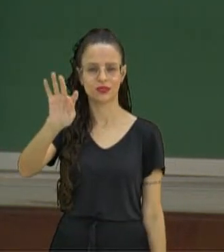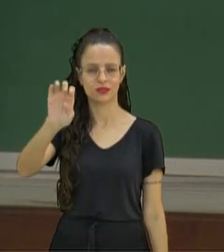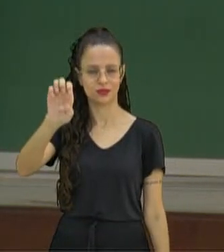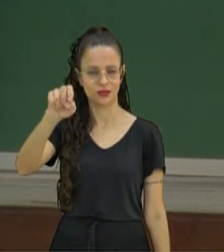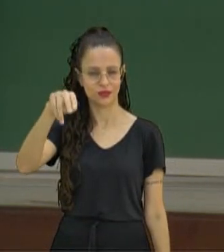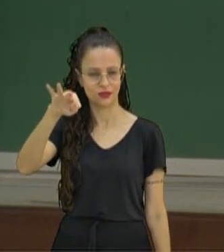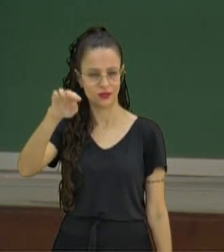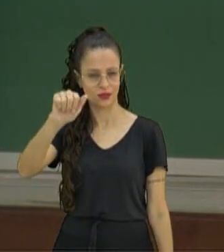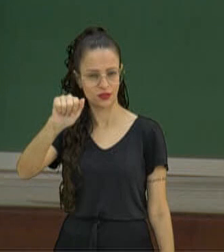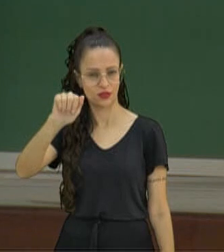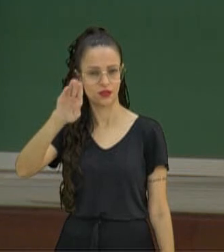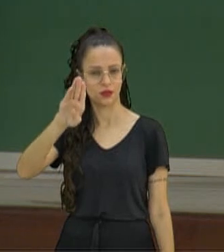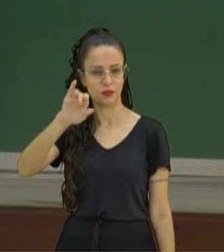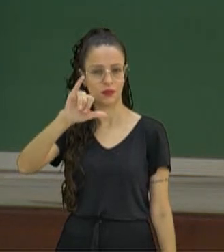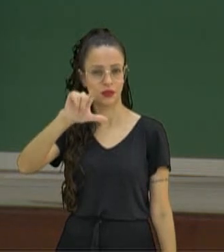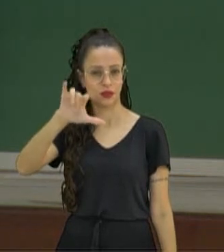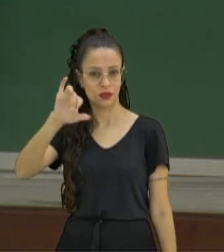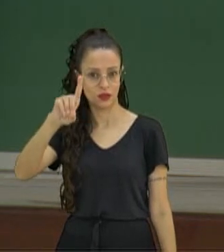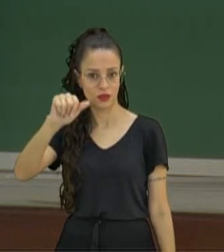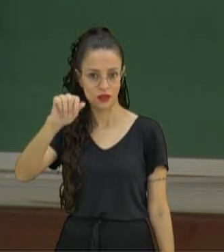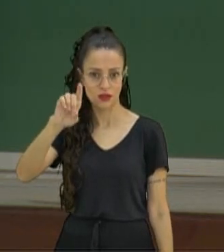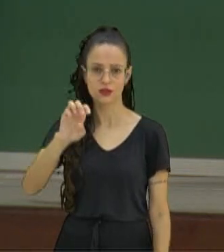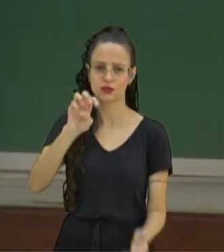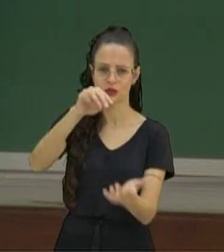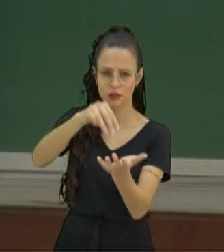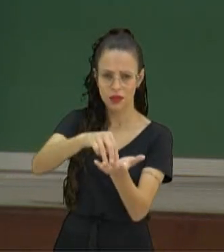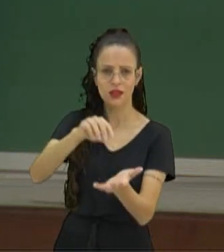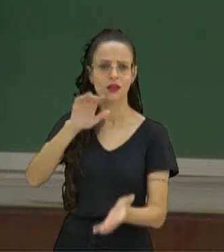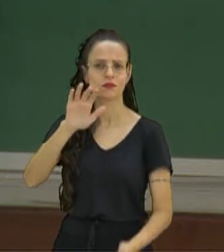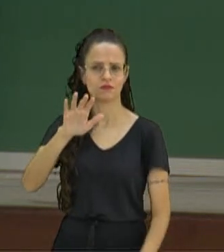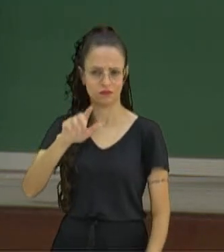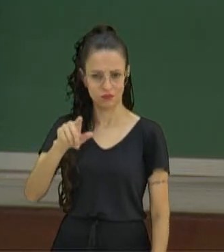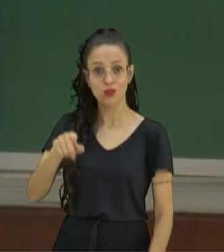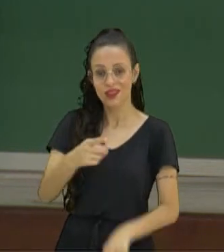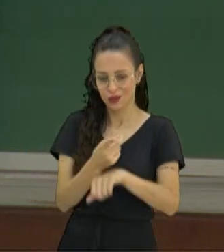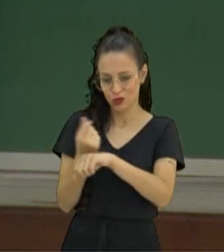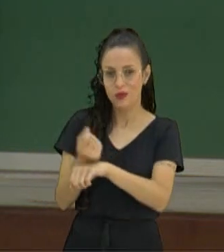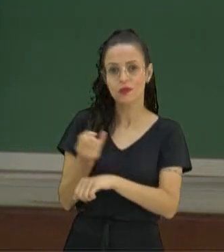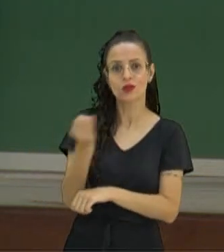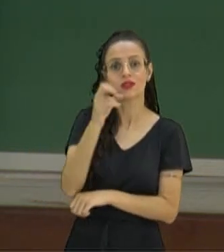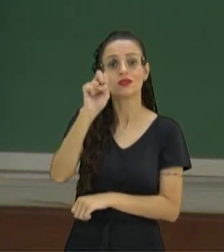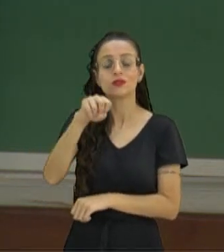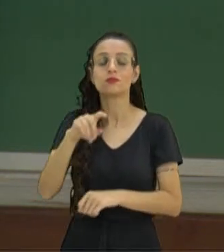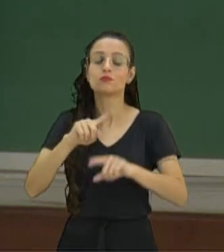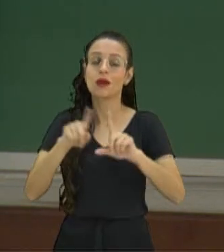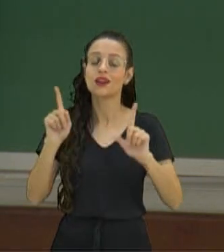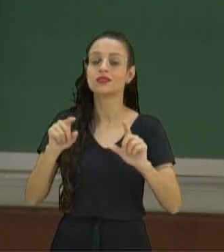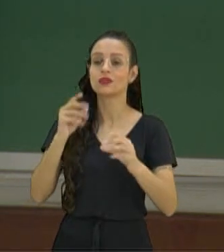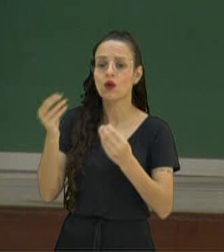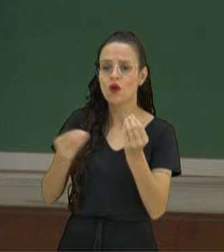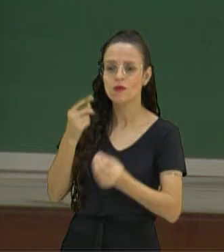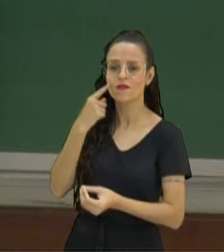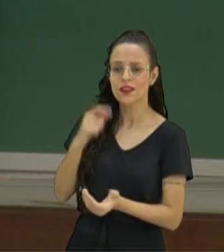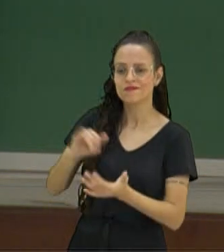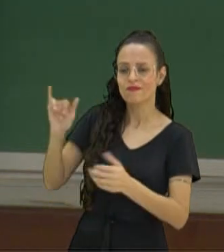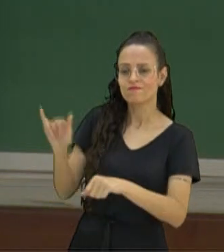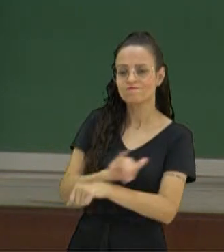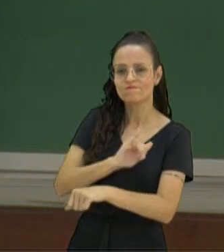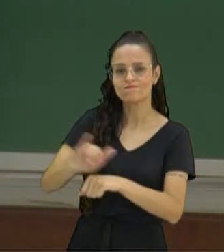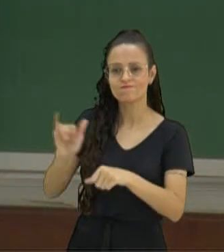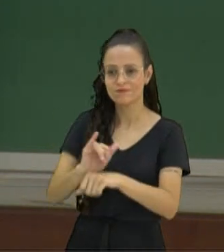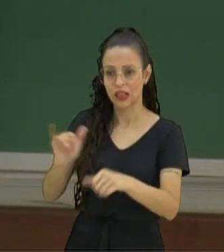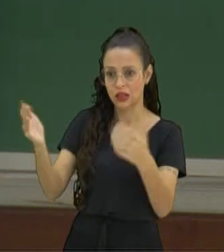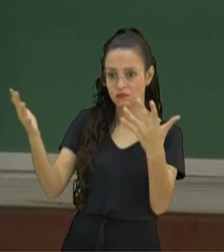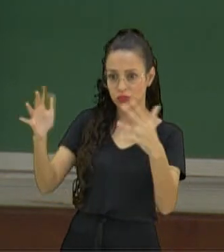é importante, mas com um olhar sustentável de recuperação, inclusive, desse meio natural que foi